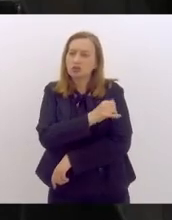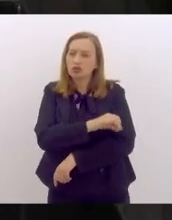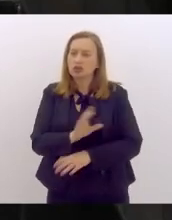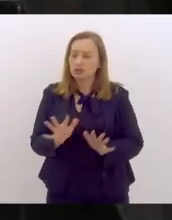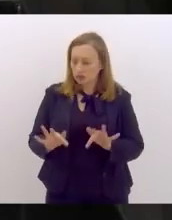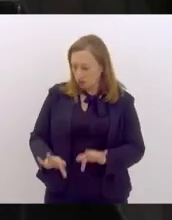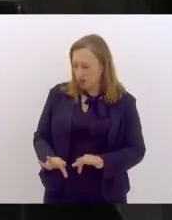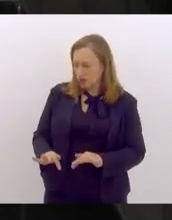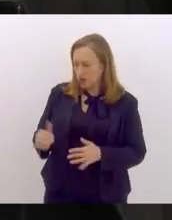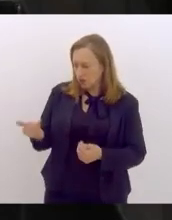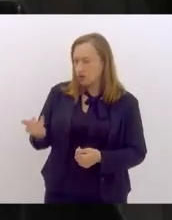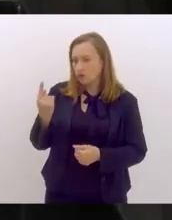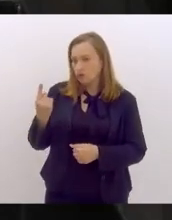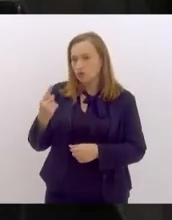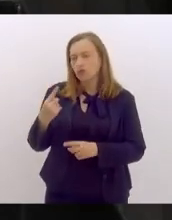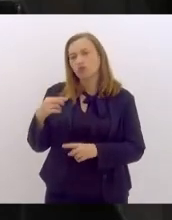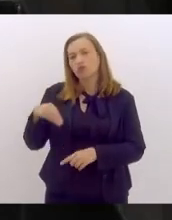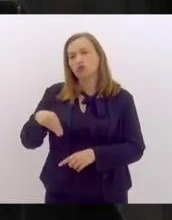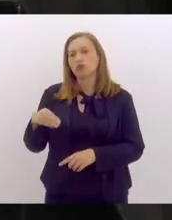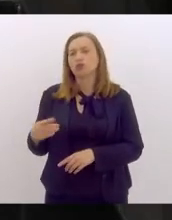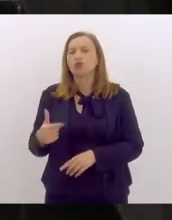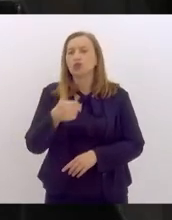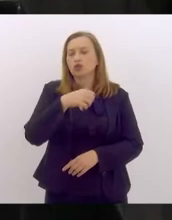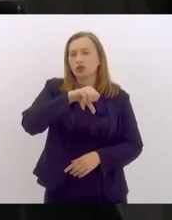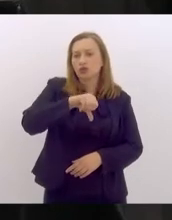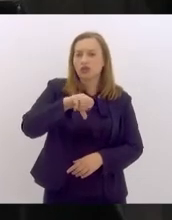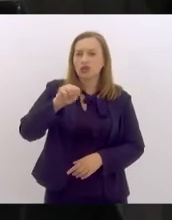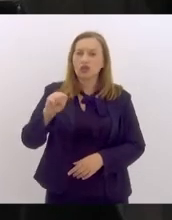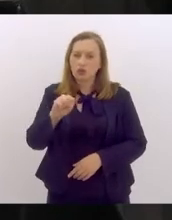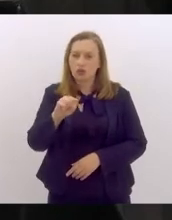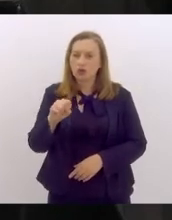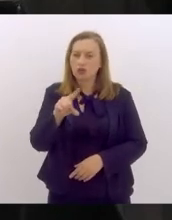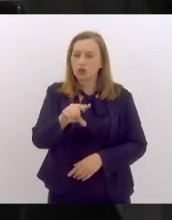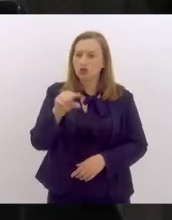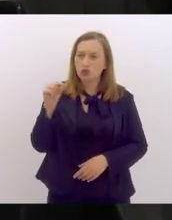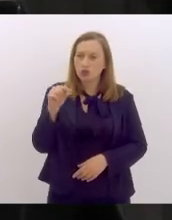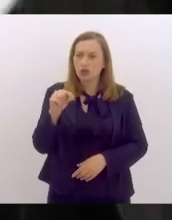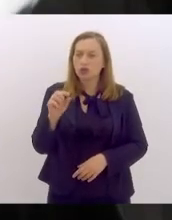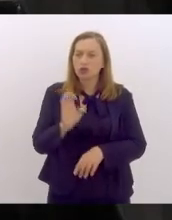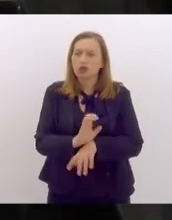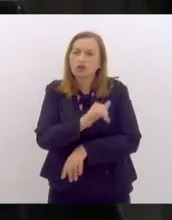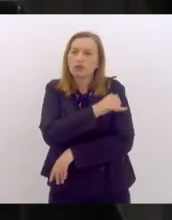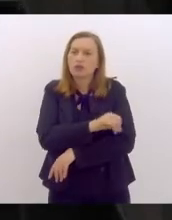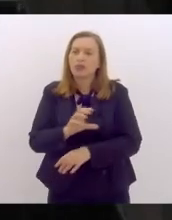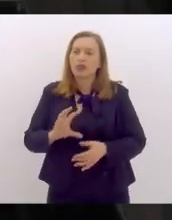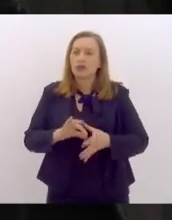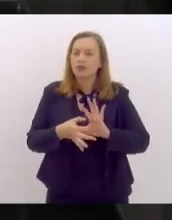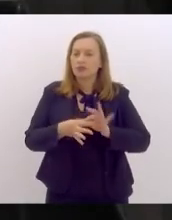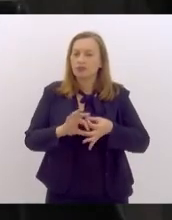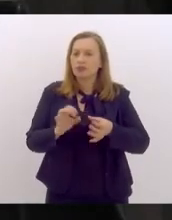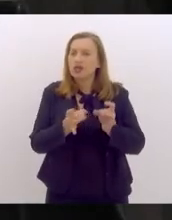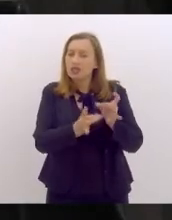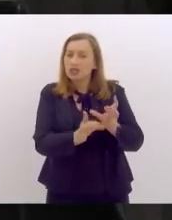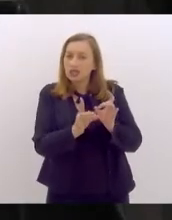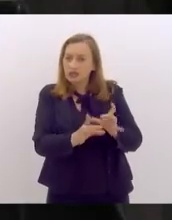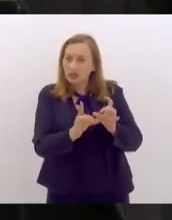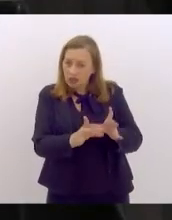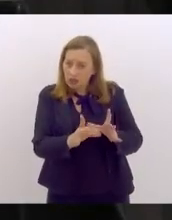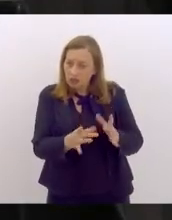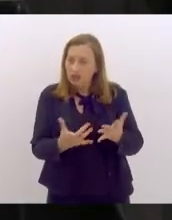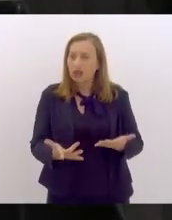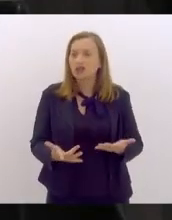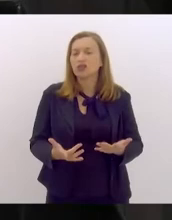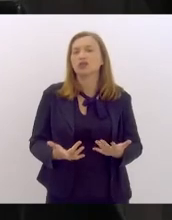você vem mais um minuto em 98 o estado do Rio de Janeiro decidiu no contexto daquela onda de privatizações no Brasil sim